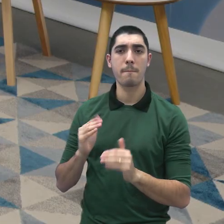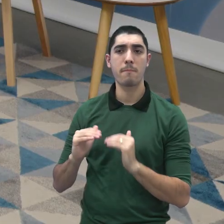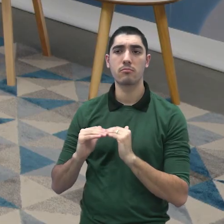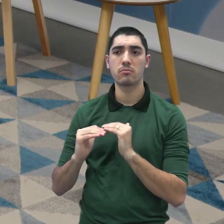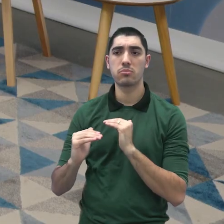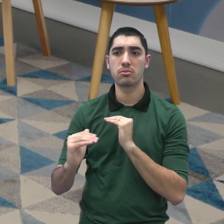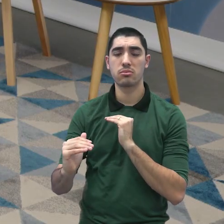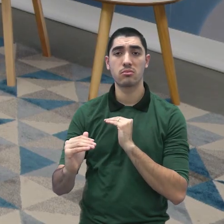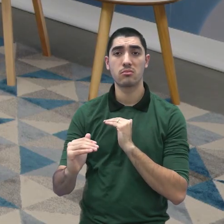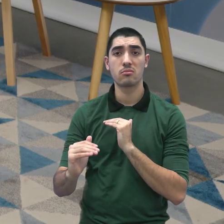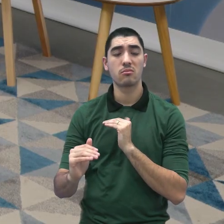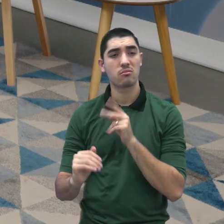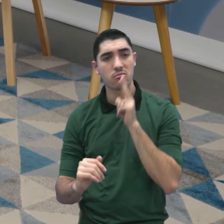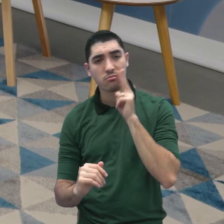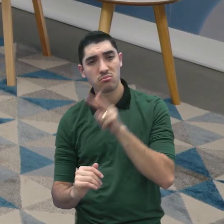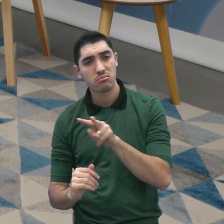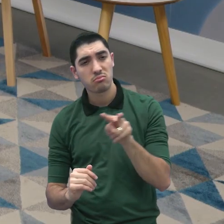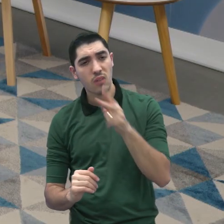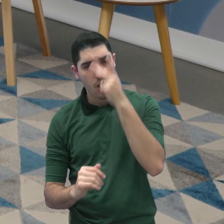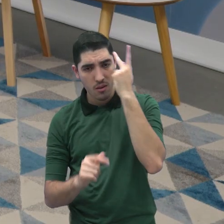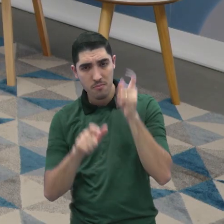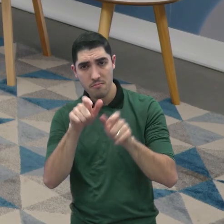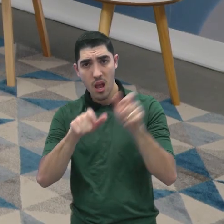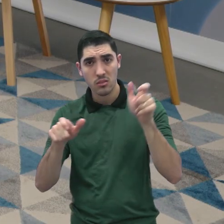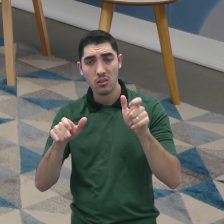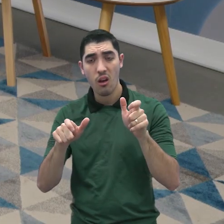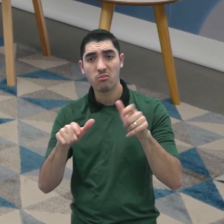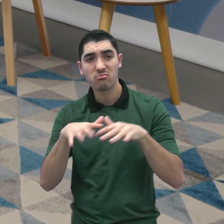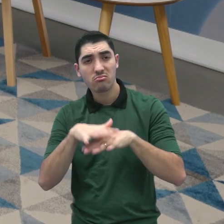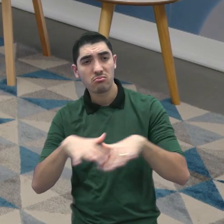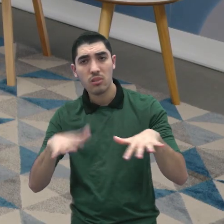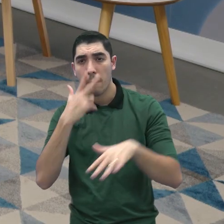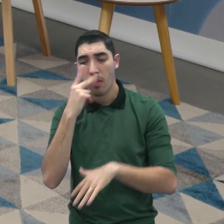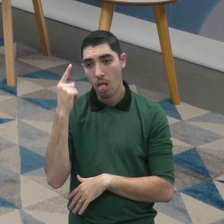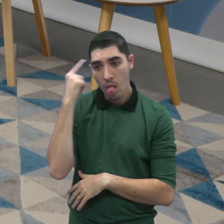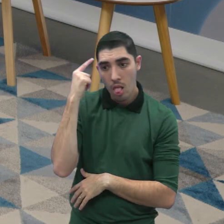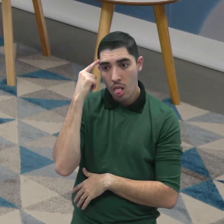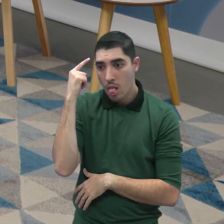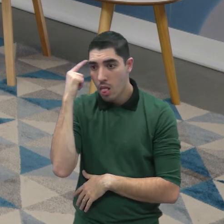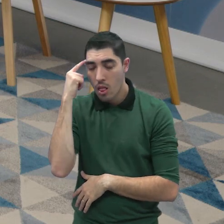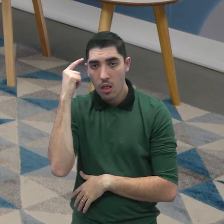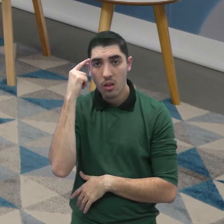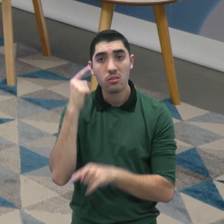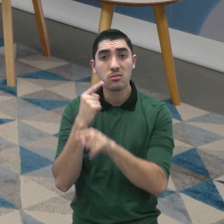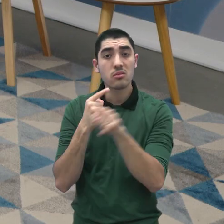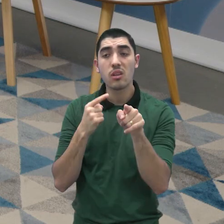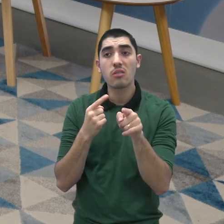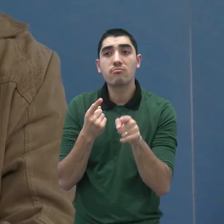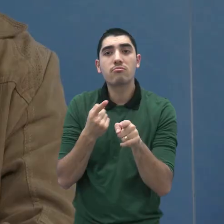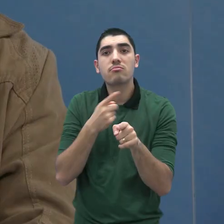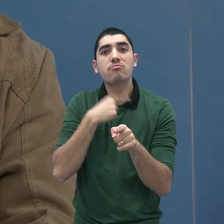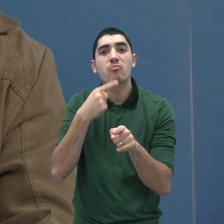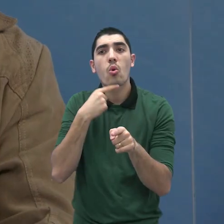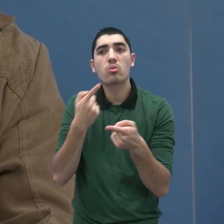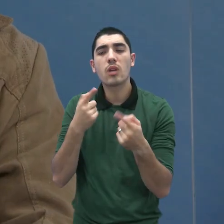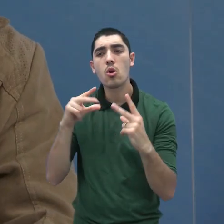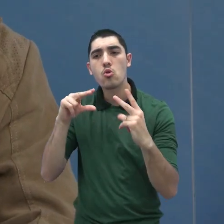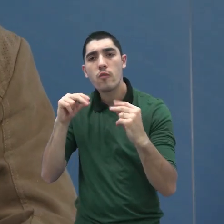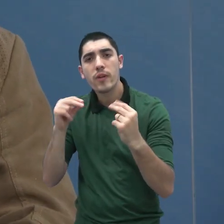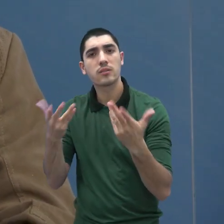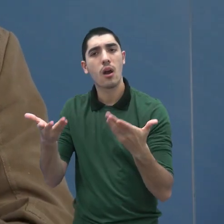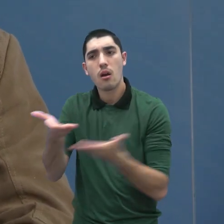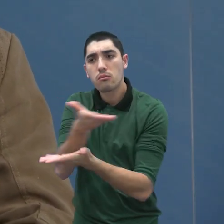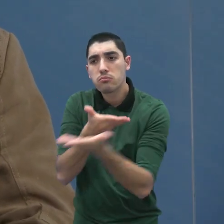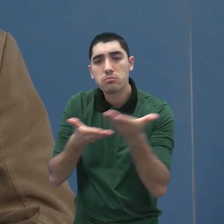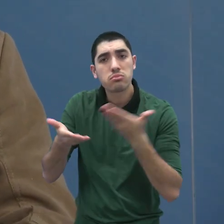a humanidade e parece que as pessoas elas estão tão alienadas ou não sabendo mais conversar com o próximo, com o outro,